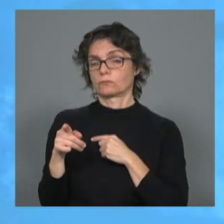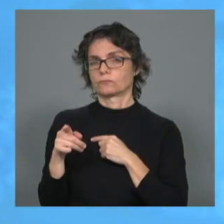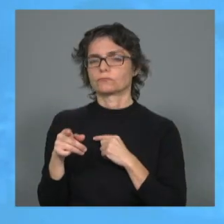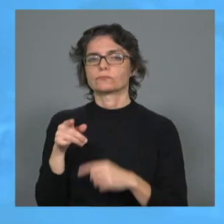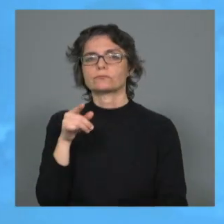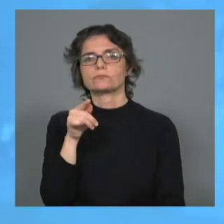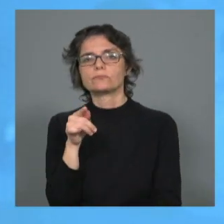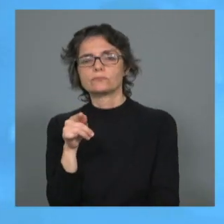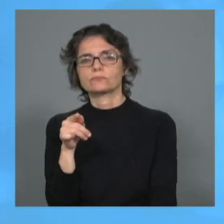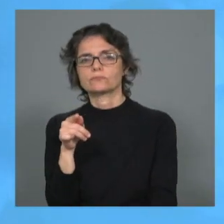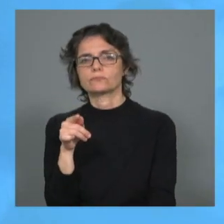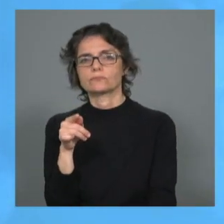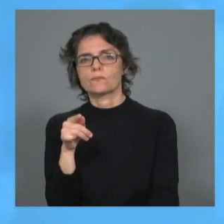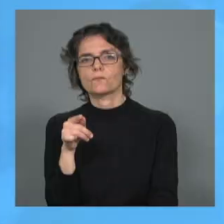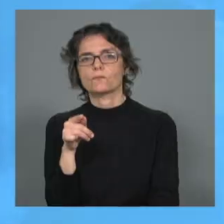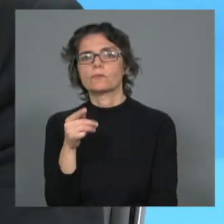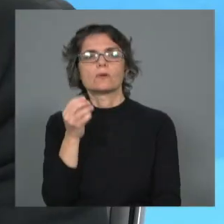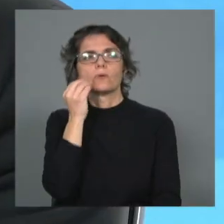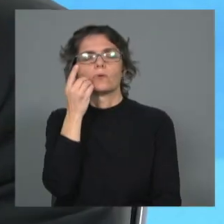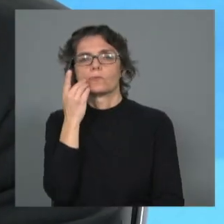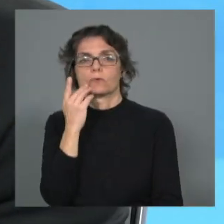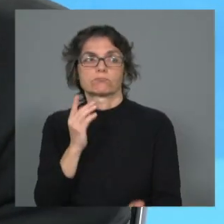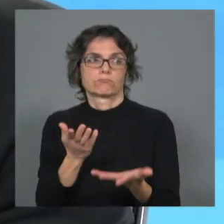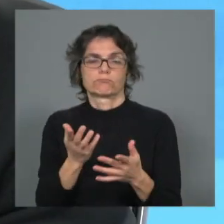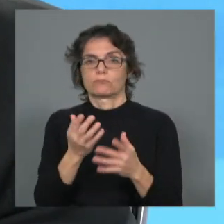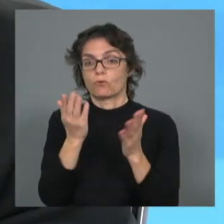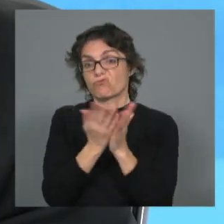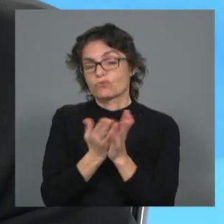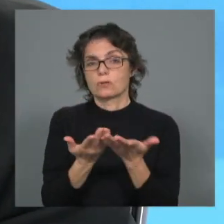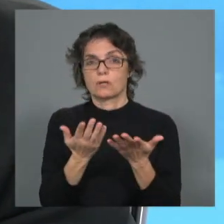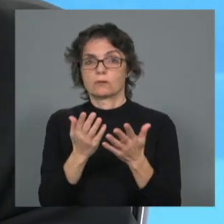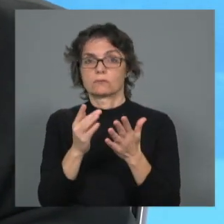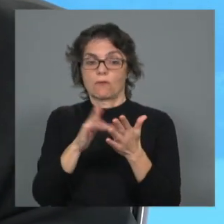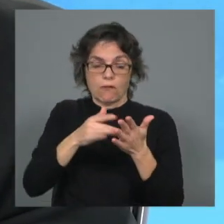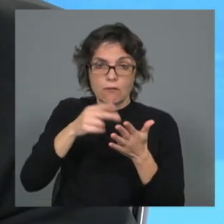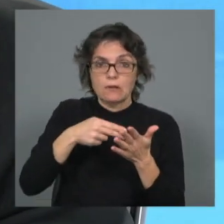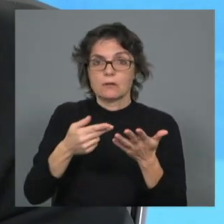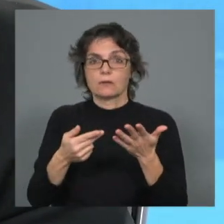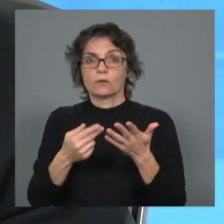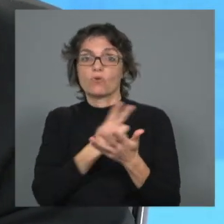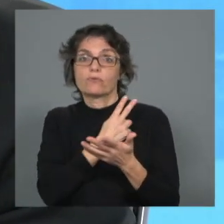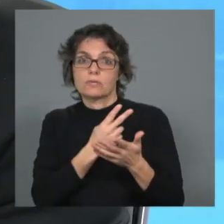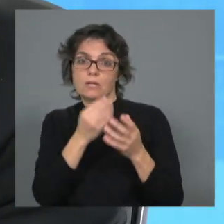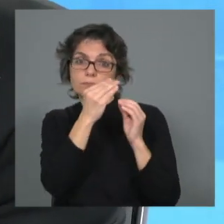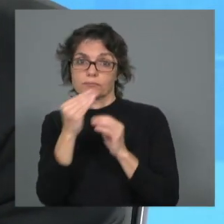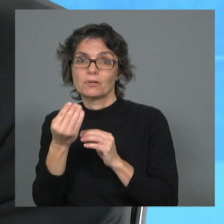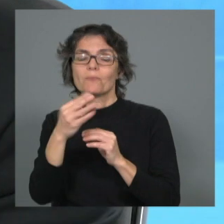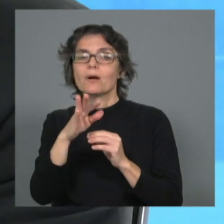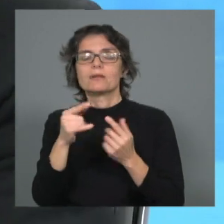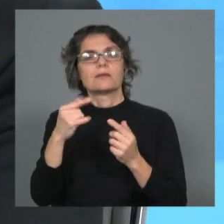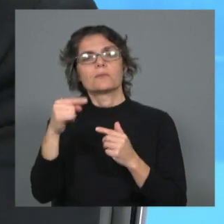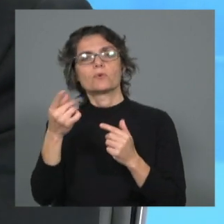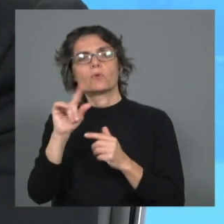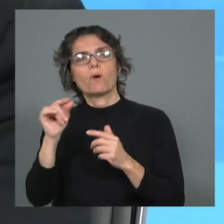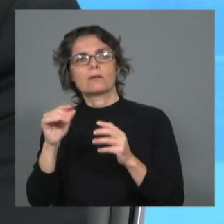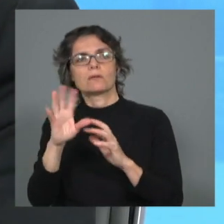competitiva aprendem-se, digamos, através dos livros, através da universidade, mas aquilo que se ganha no balneário não é tanto mais a técnica,